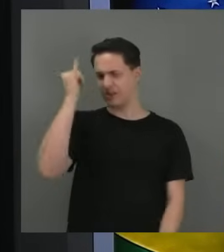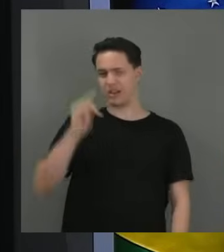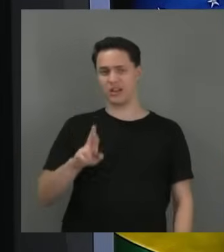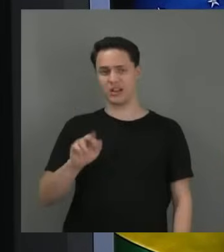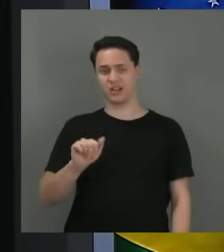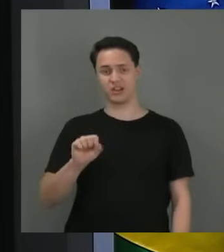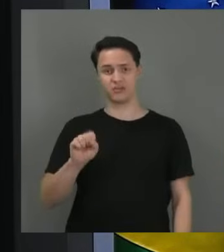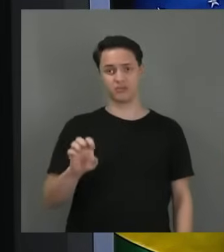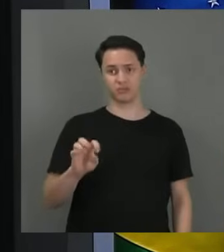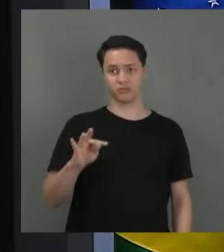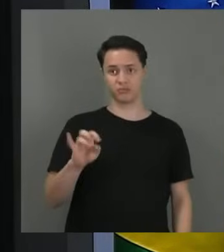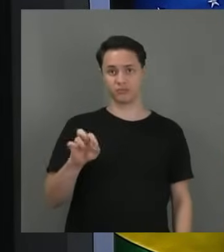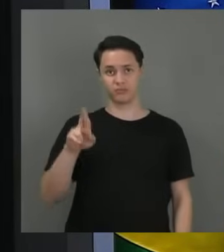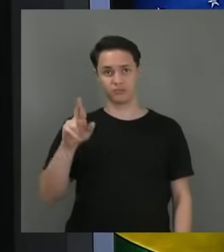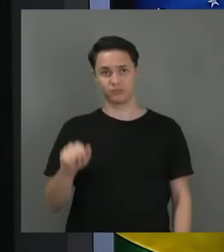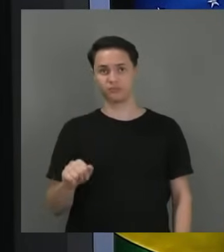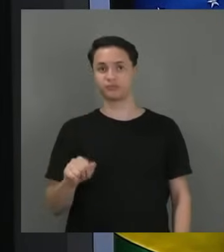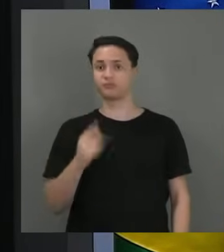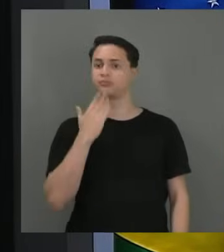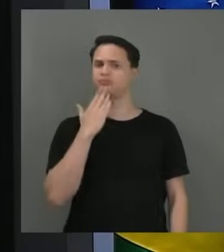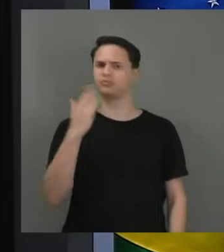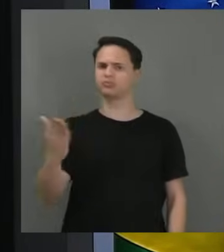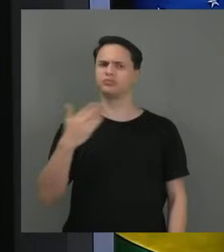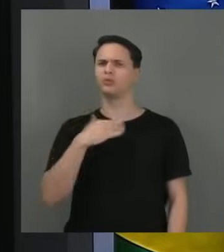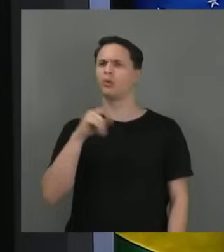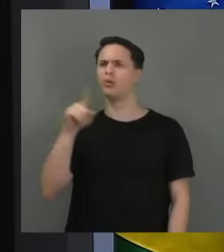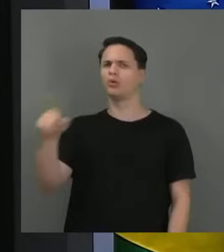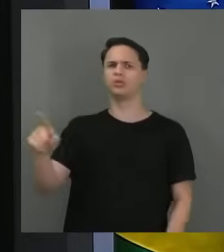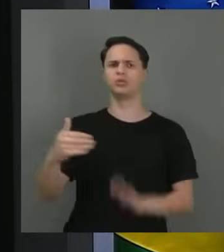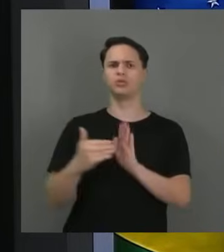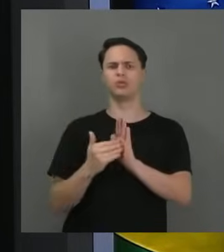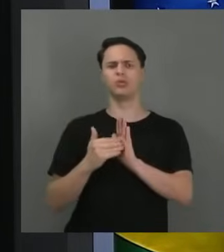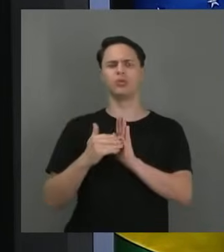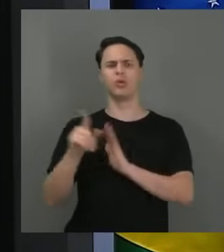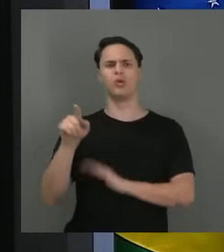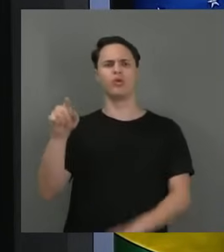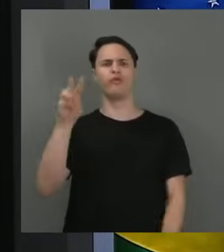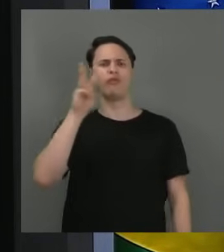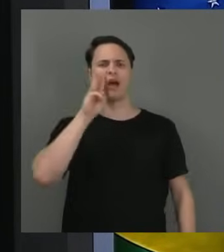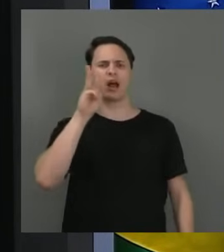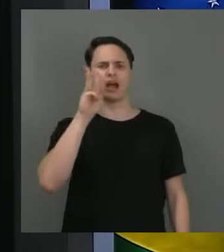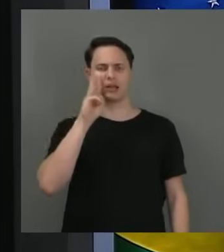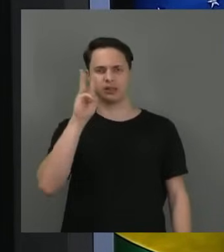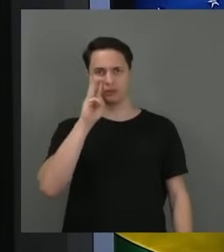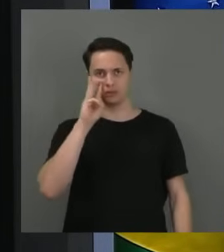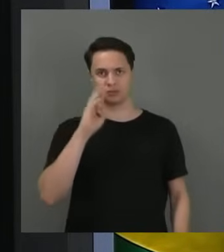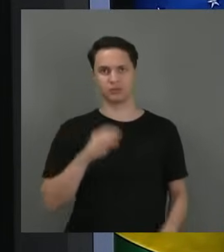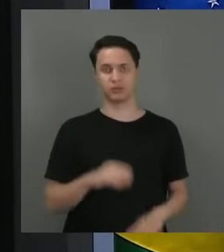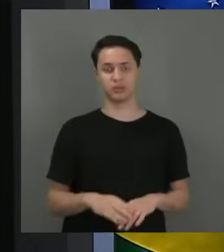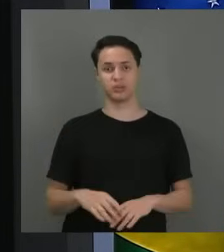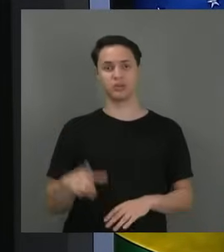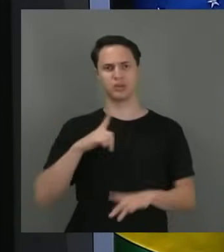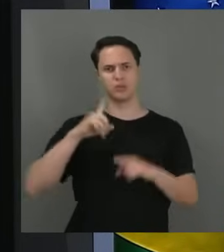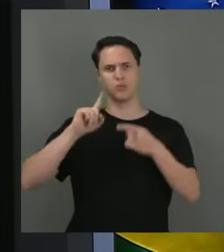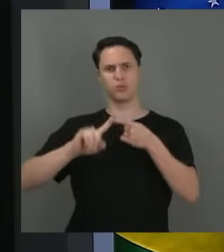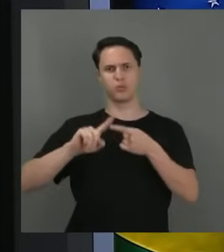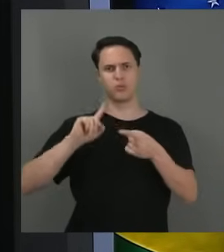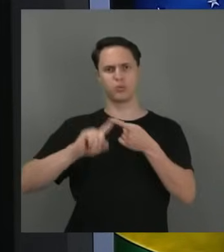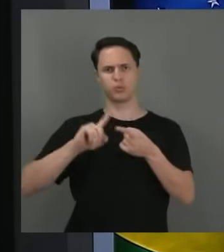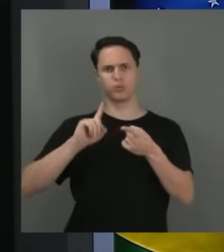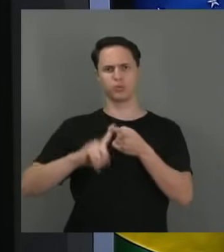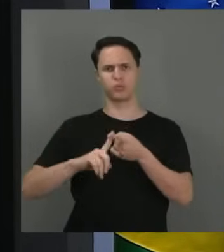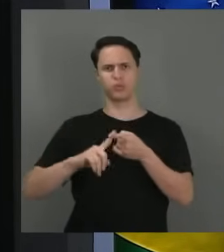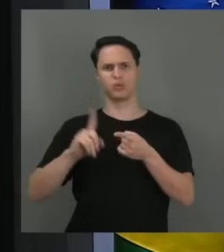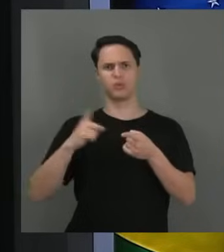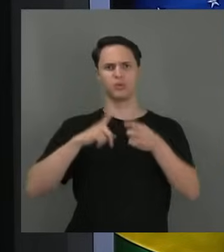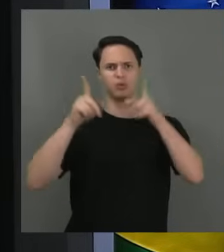rasteira. Pede-se a cabeça do líder do governo no Senado, como uma vingança bem